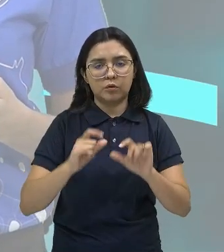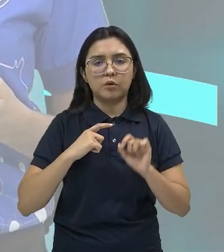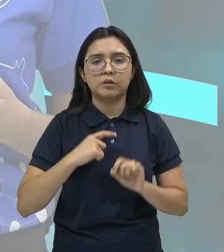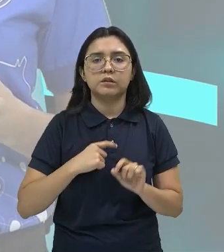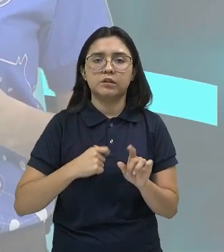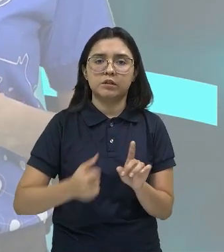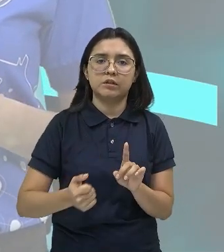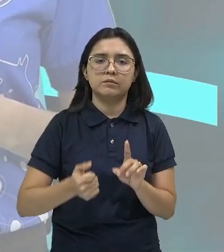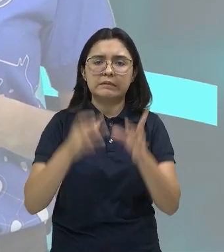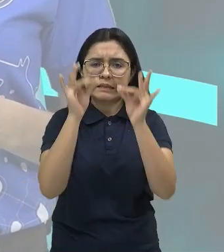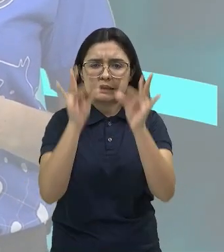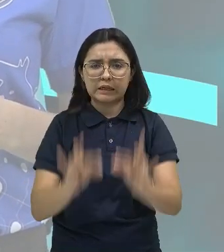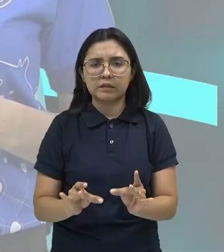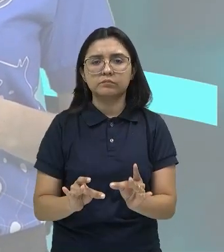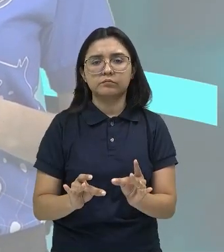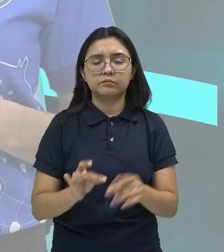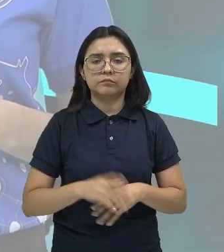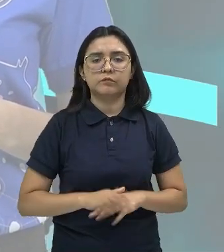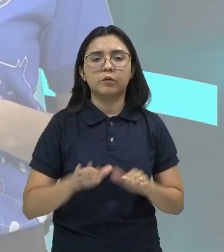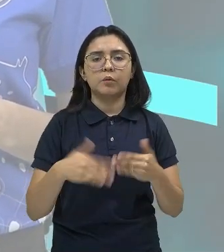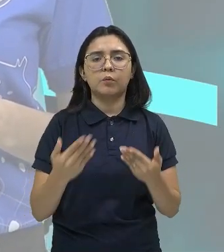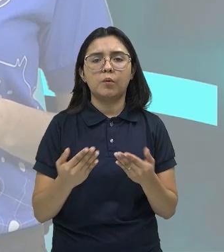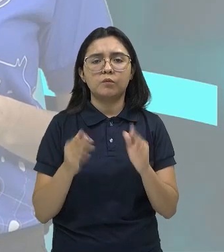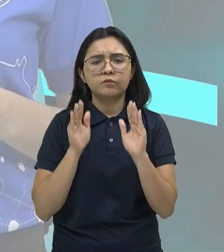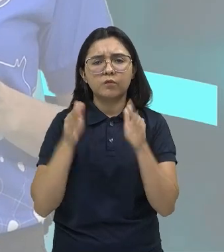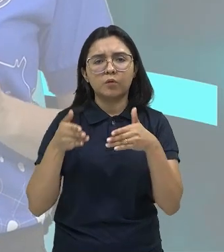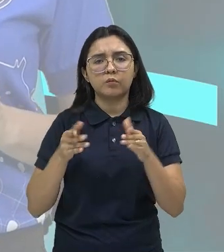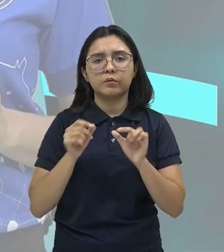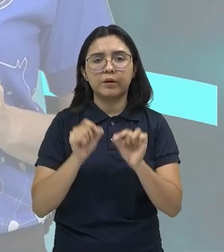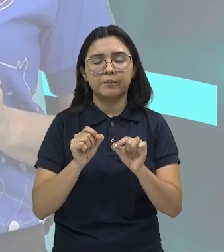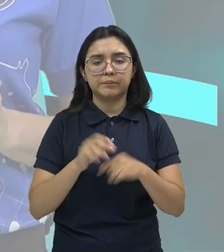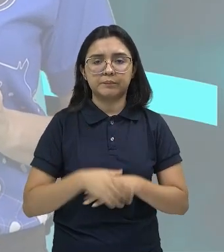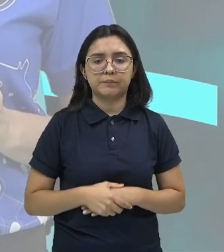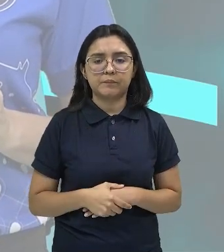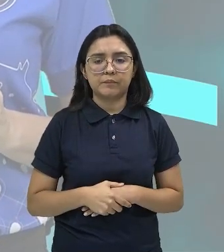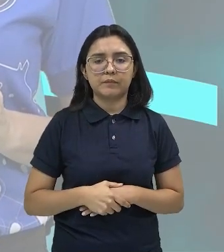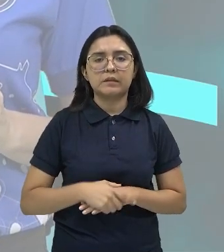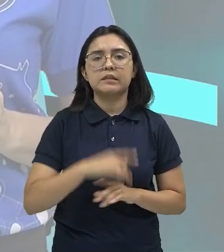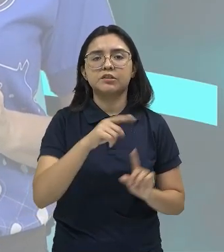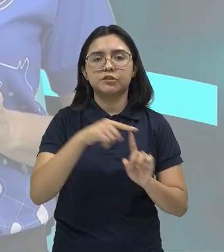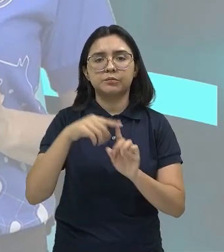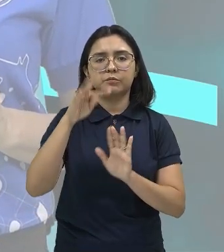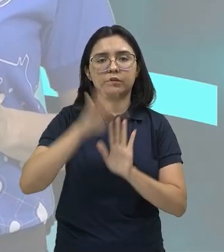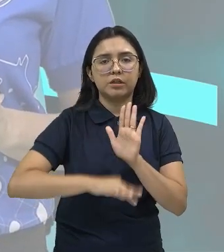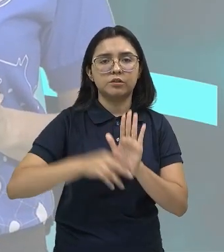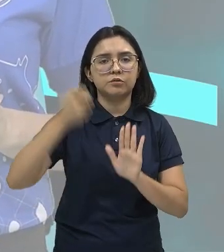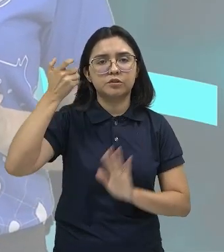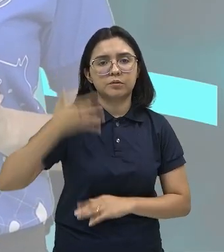detalhar. Qual é o foco, né, desse tipo de texto?